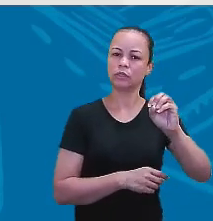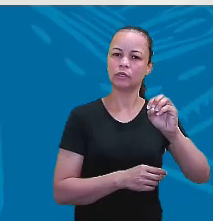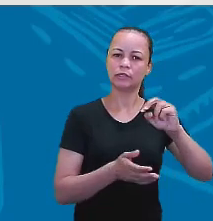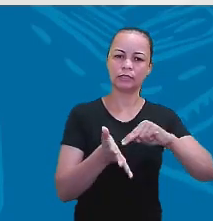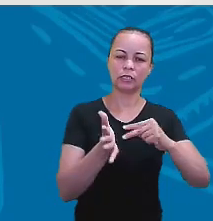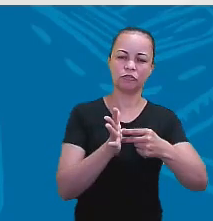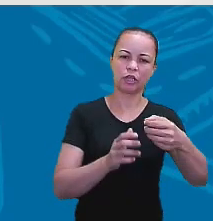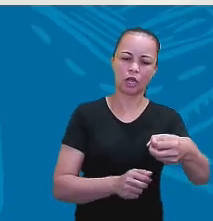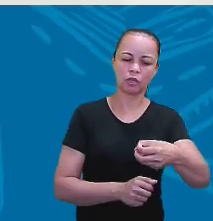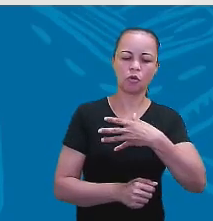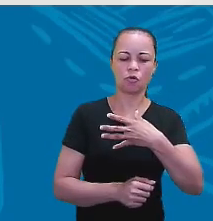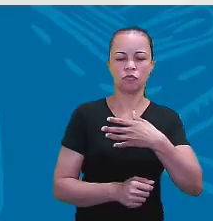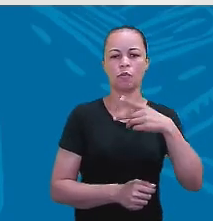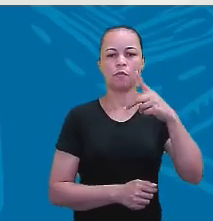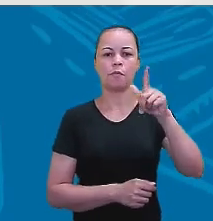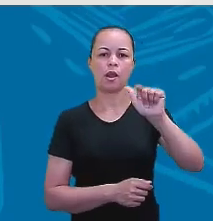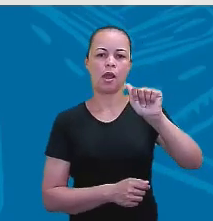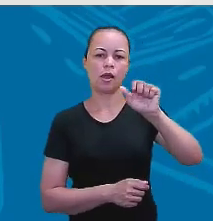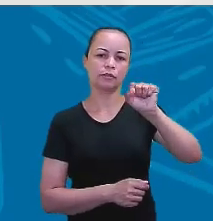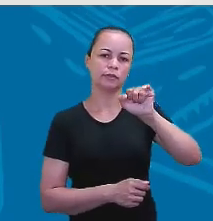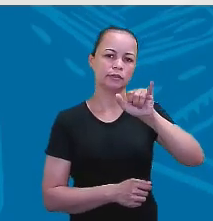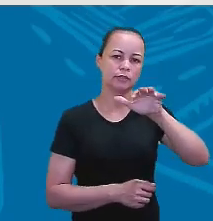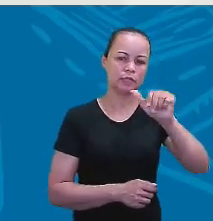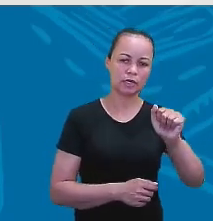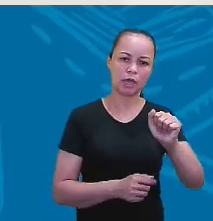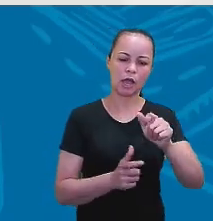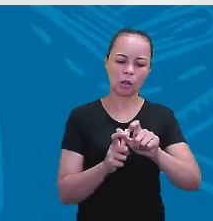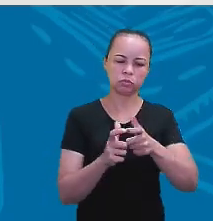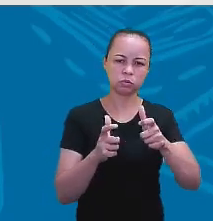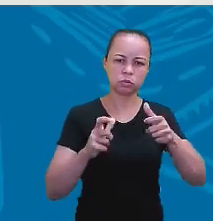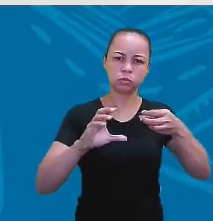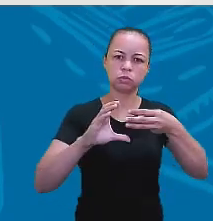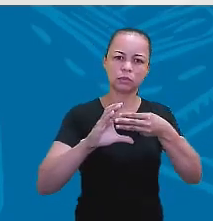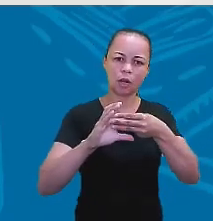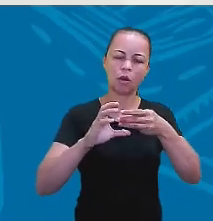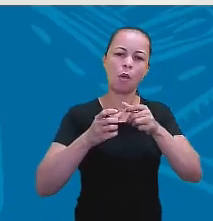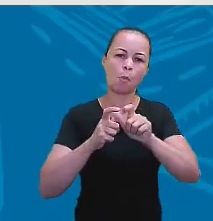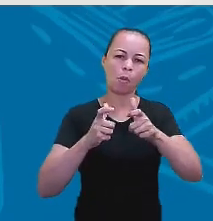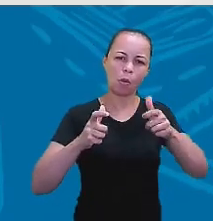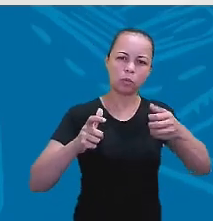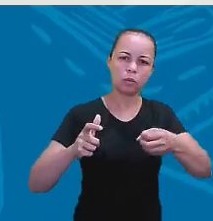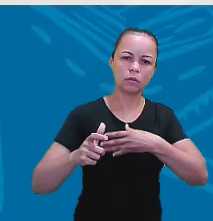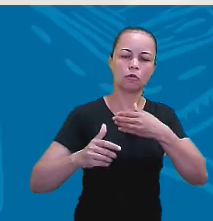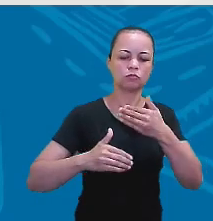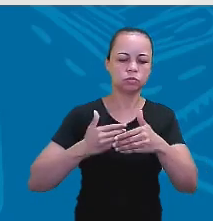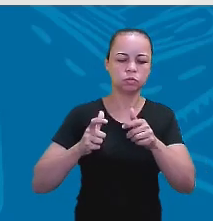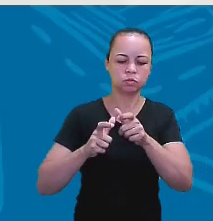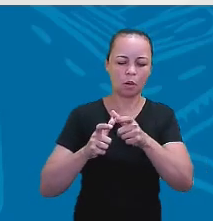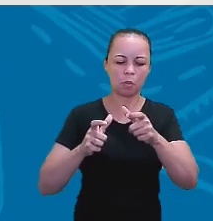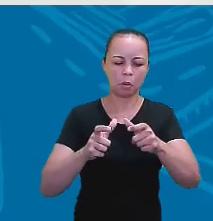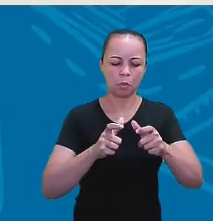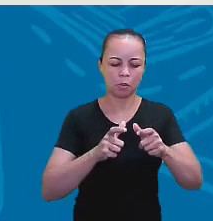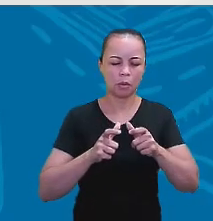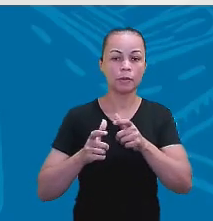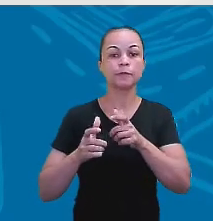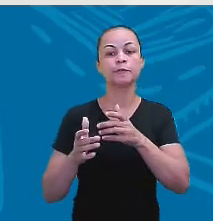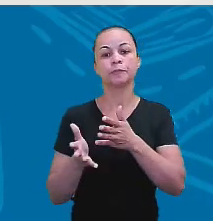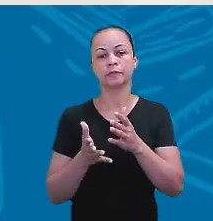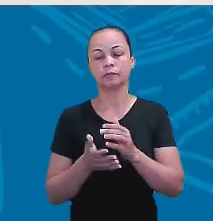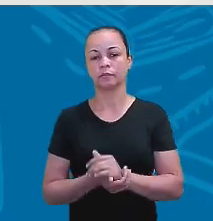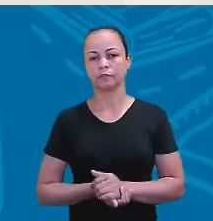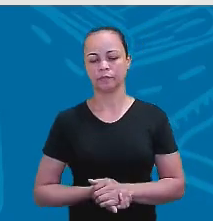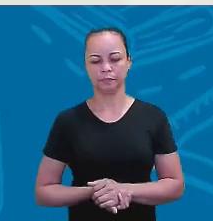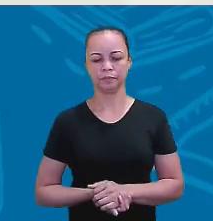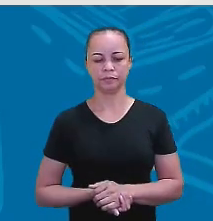nunca existiu. E plasia quer dizer o aumento de células novas. A formação de células novas. De uma forma bem simples, é mais ou menos